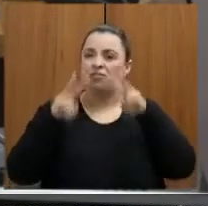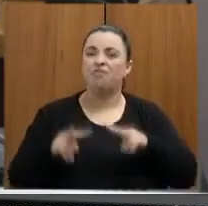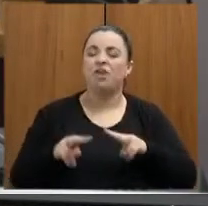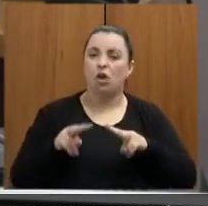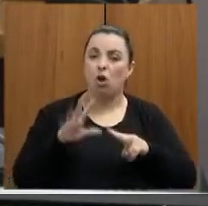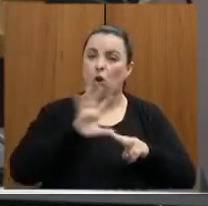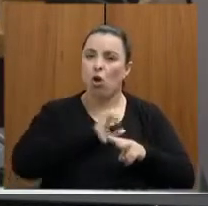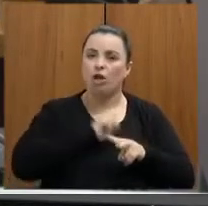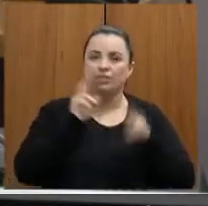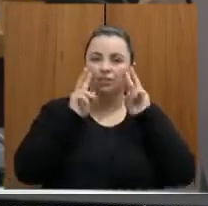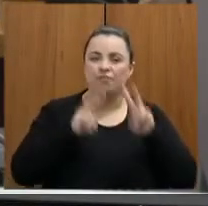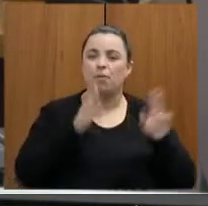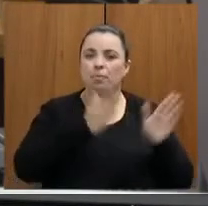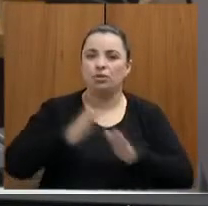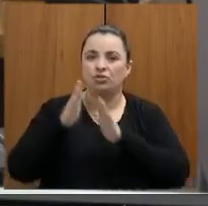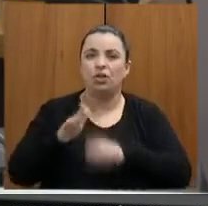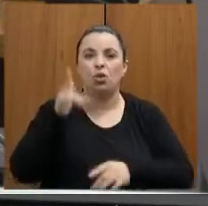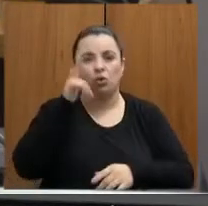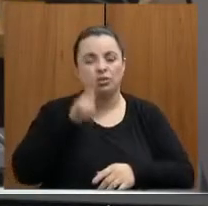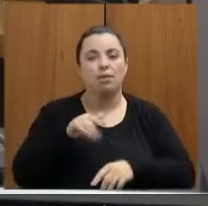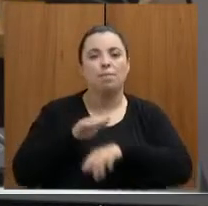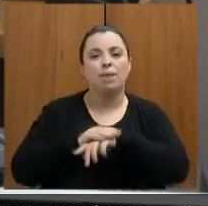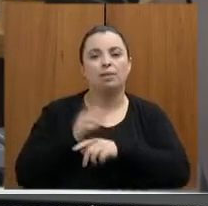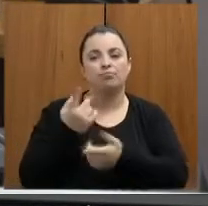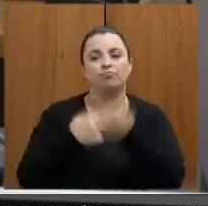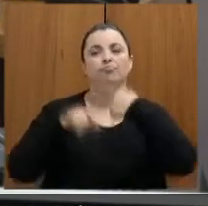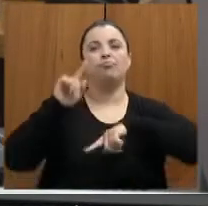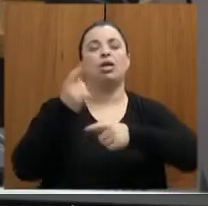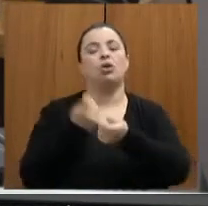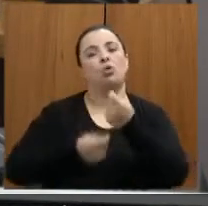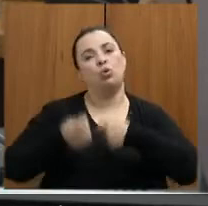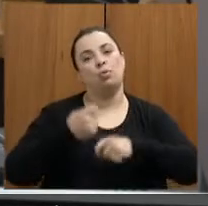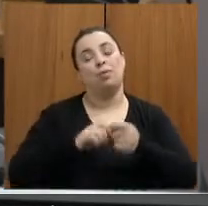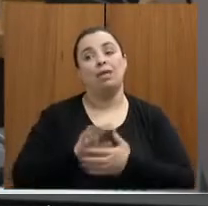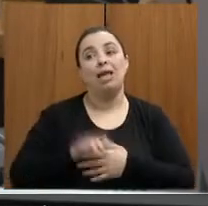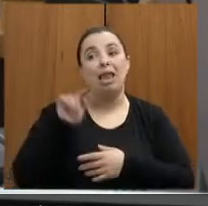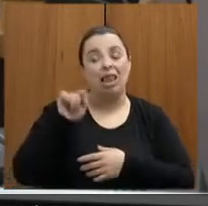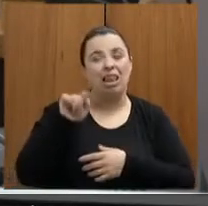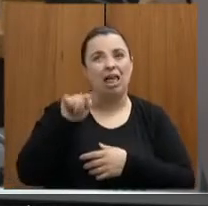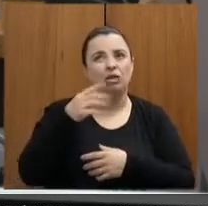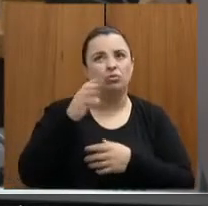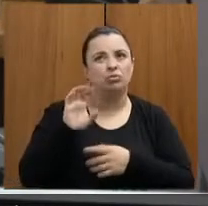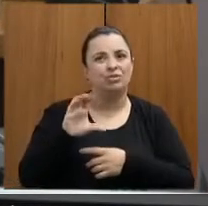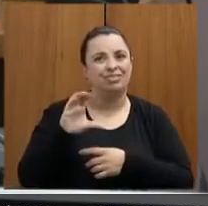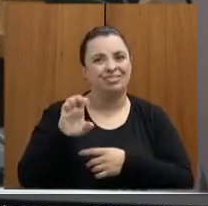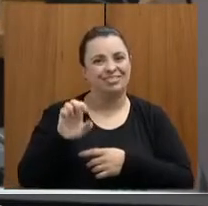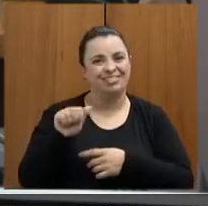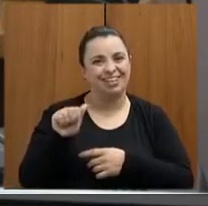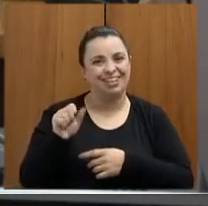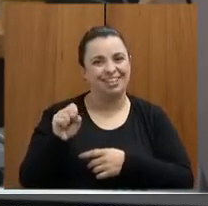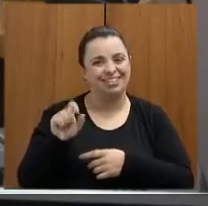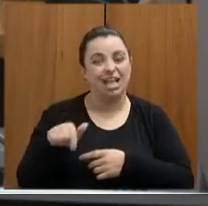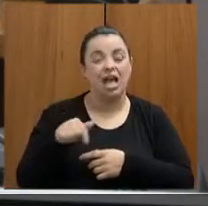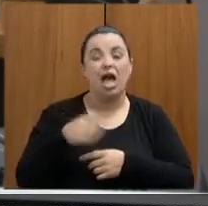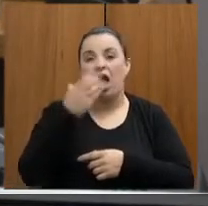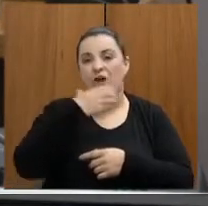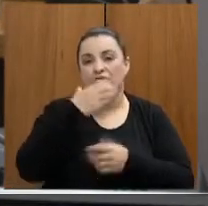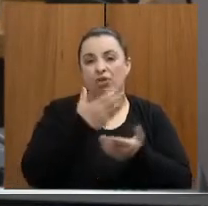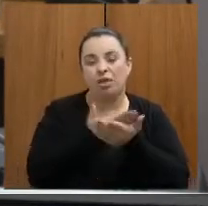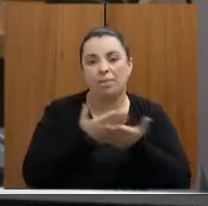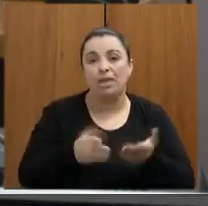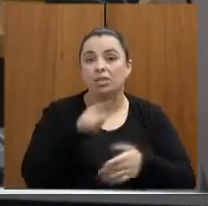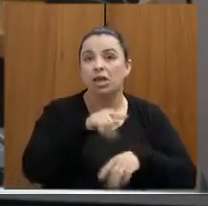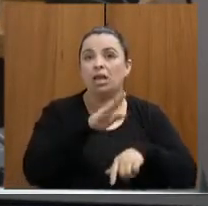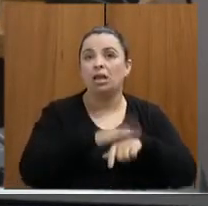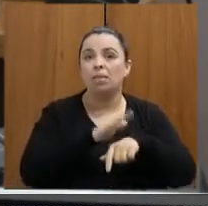produtividade e geração de riqueza e lá até mesmo as frutas que acabam se perdendo né eles mesmos fazem né o